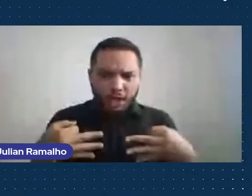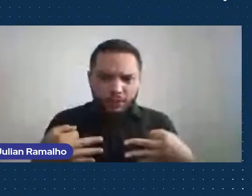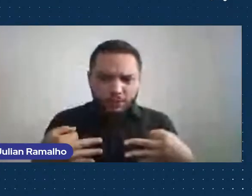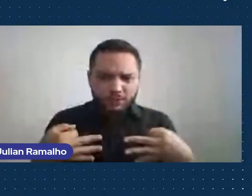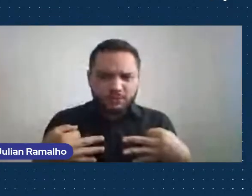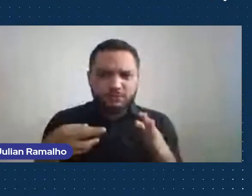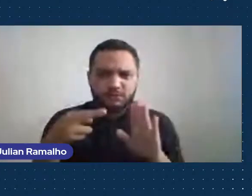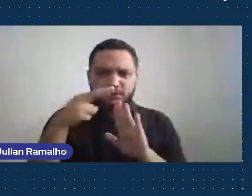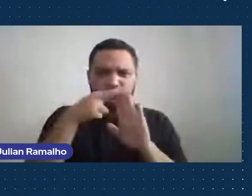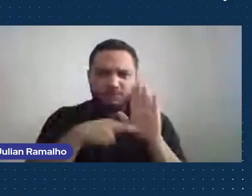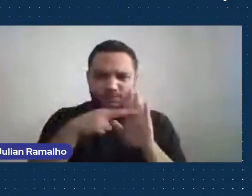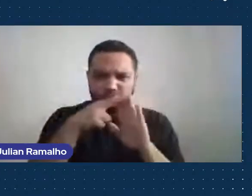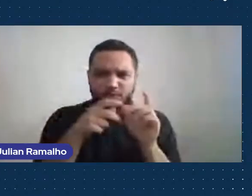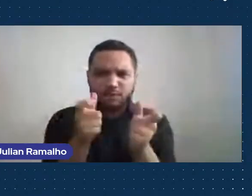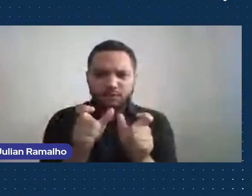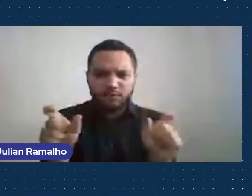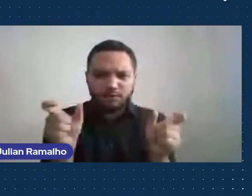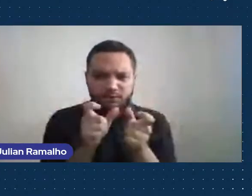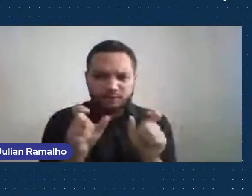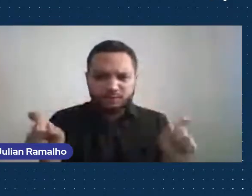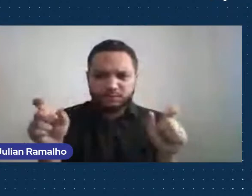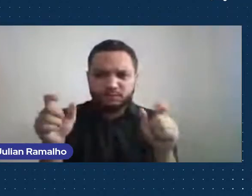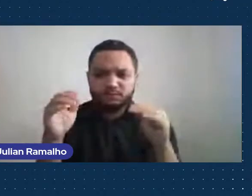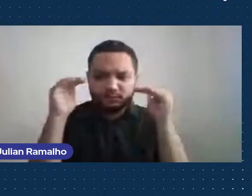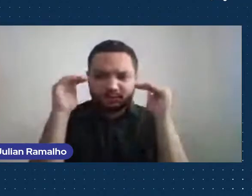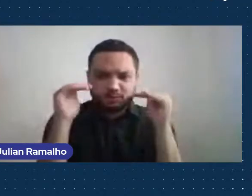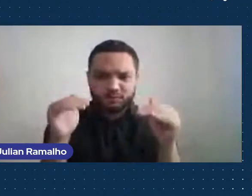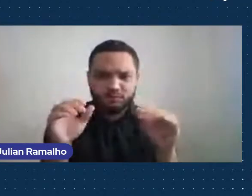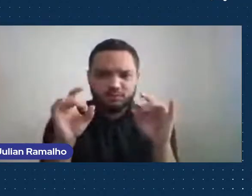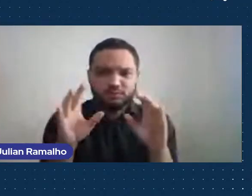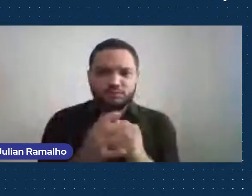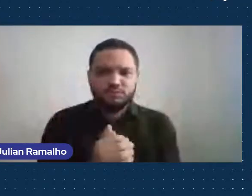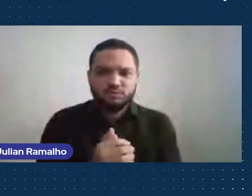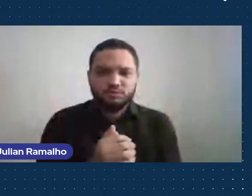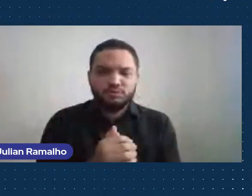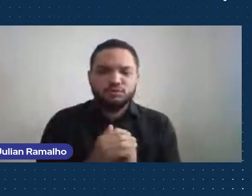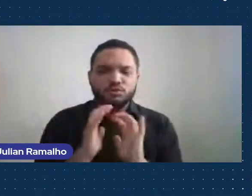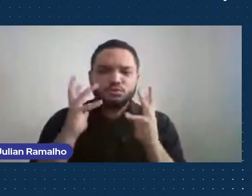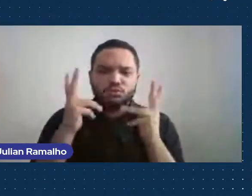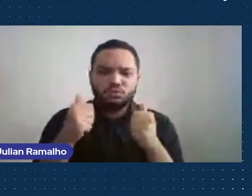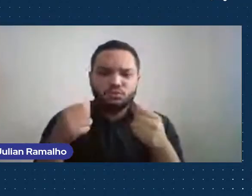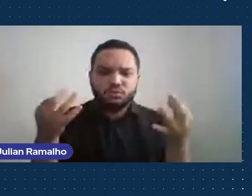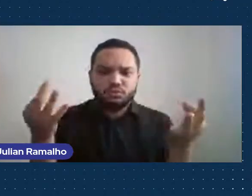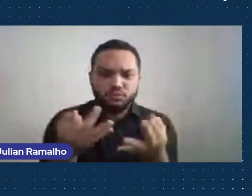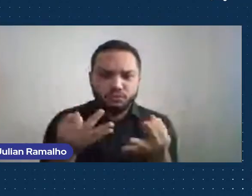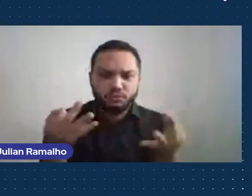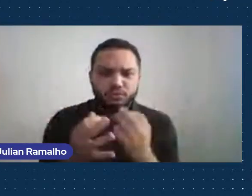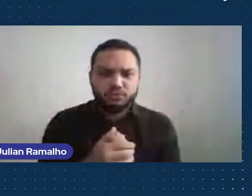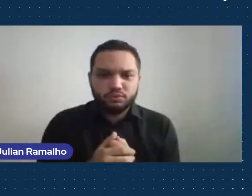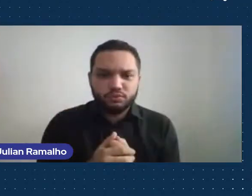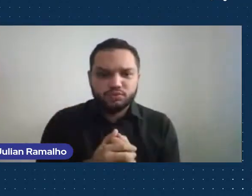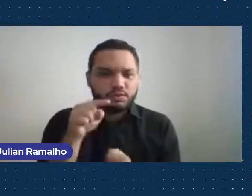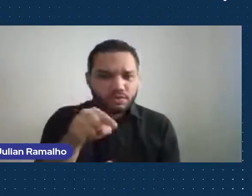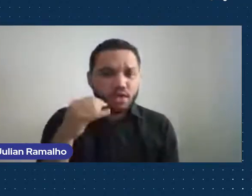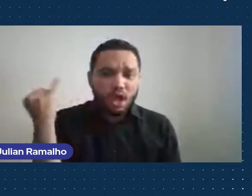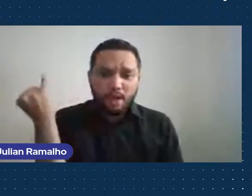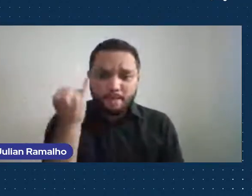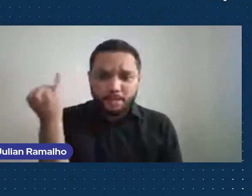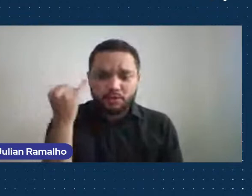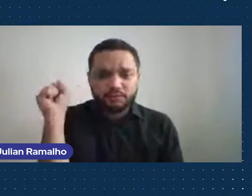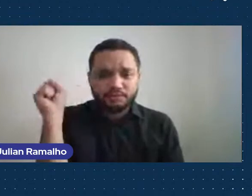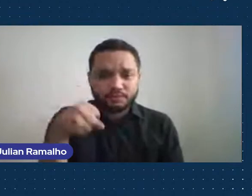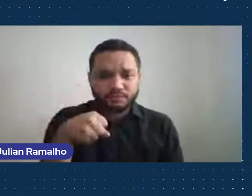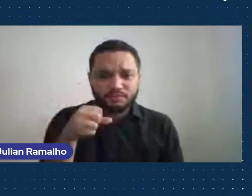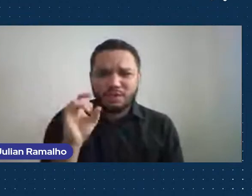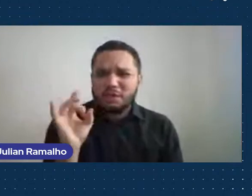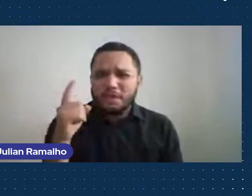regras gramaticais foram respeitadas, né, a ortografia está perfeita. Isso é extremamente importante, mas não é